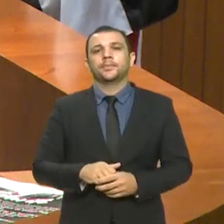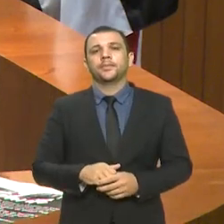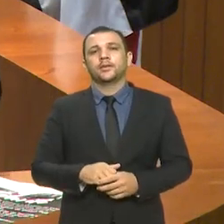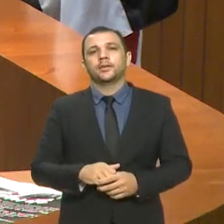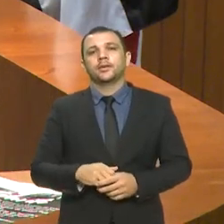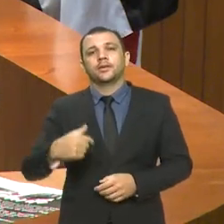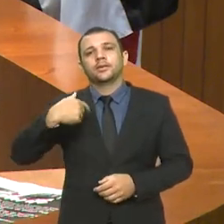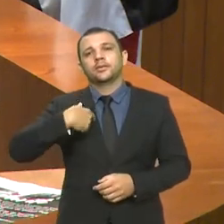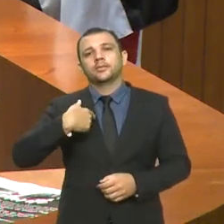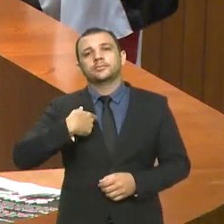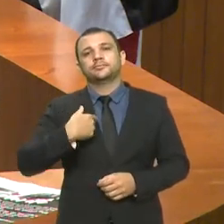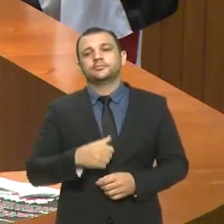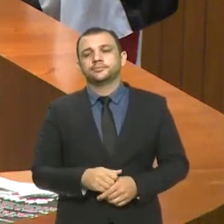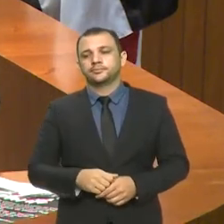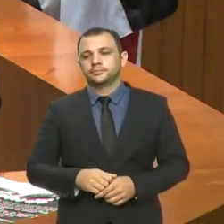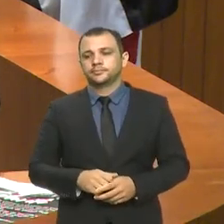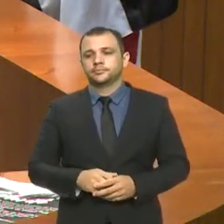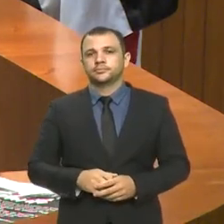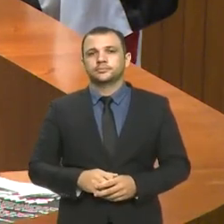para me dirigir